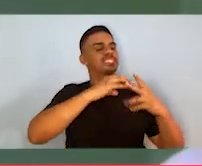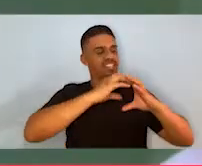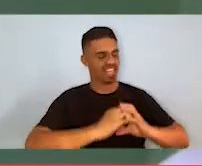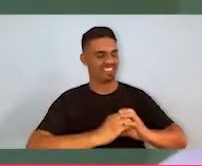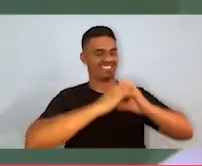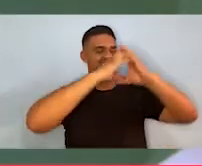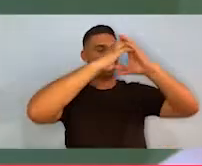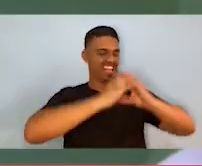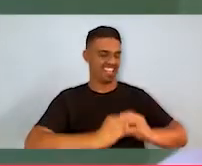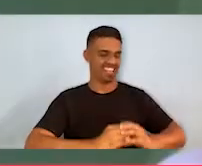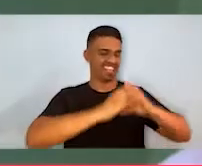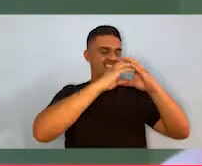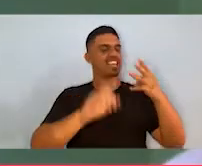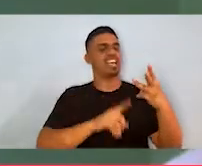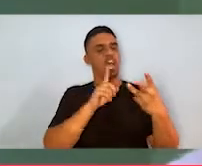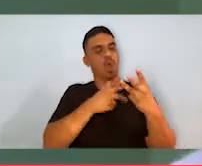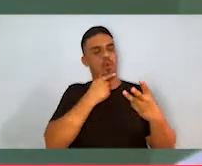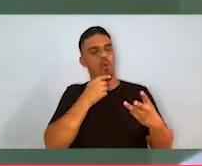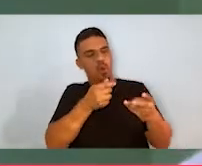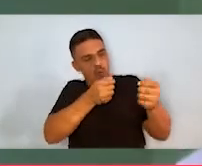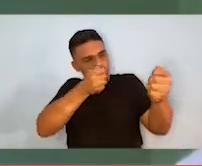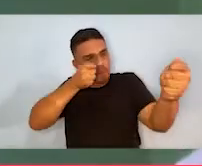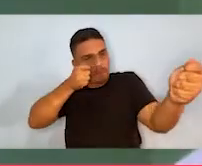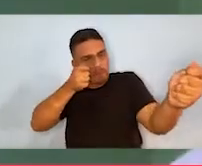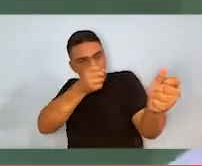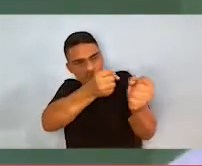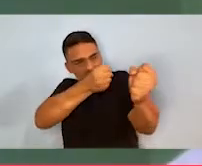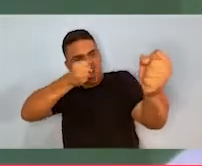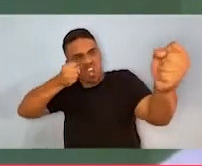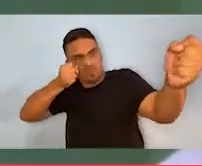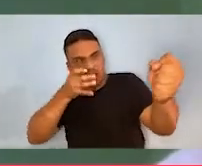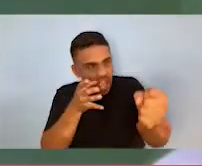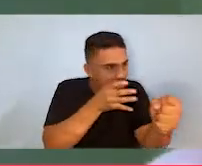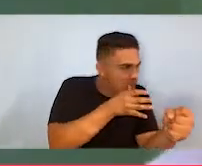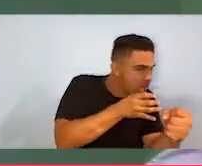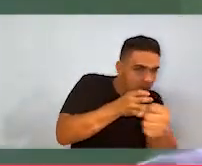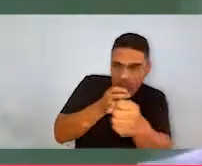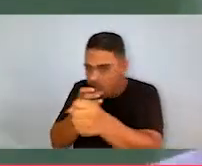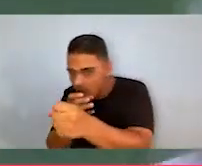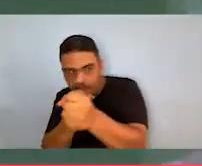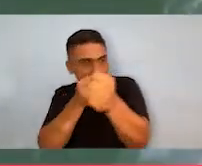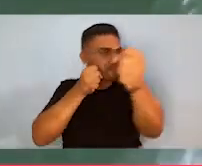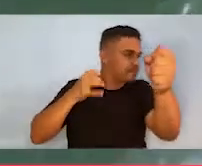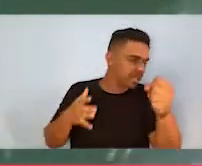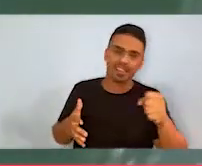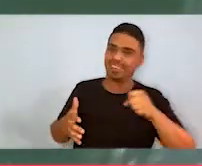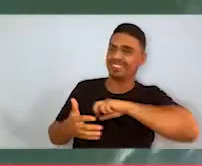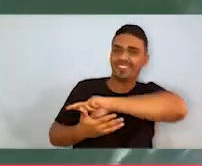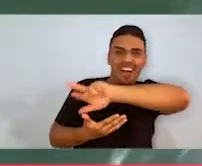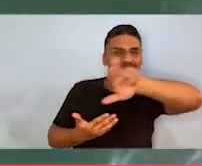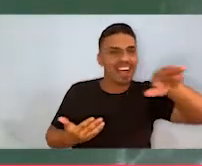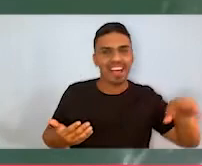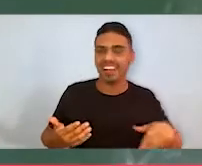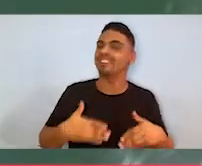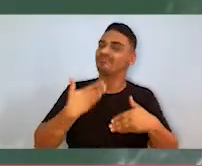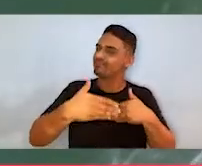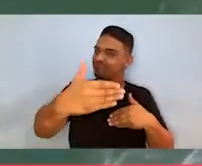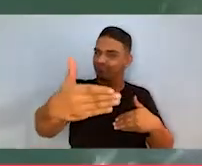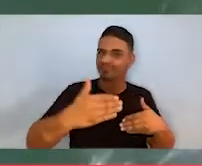um arqueirozinho que corre e dispara flecha, sei lá, um carinha montado num Griffon, por aí vai.